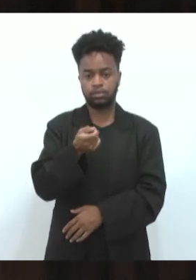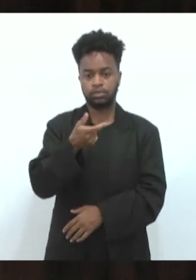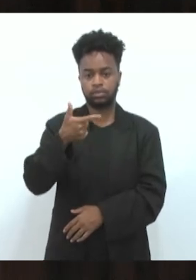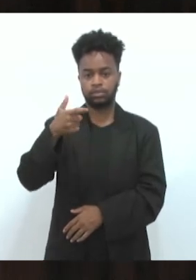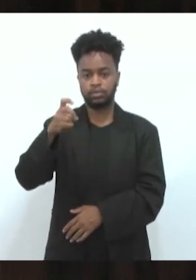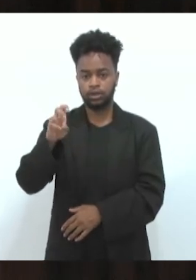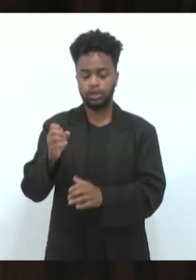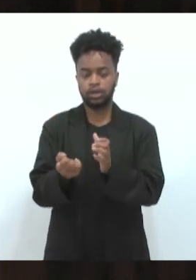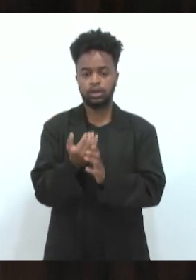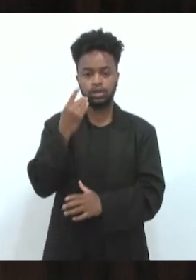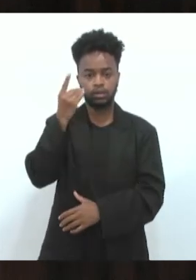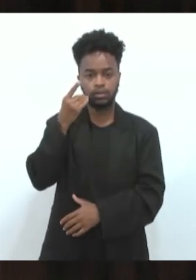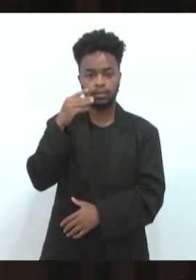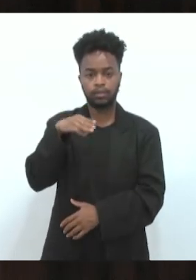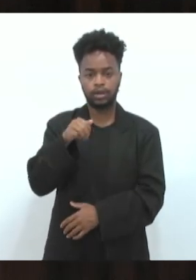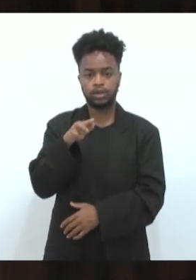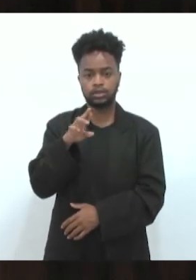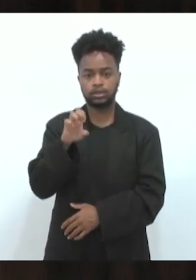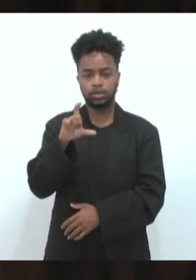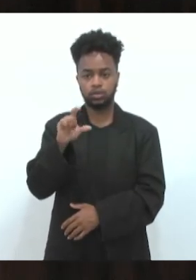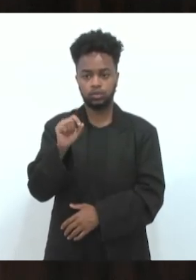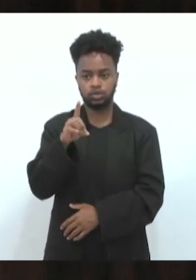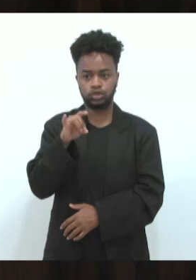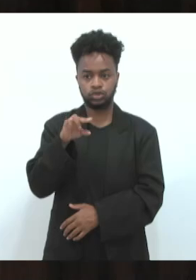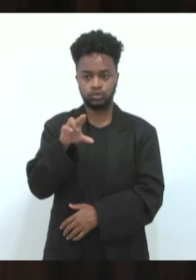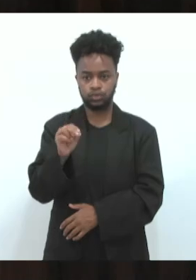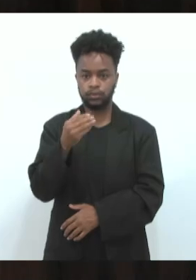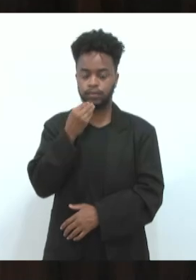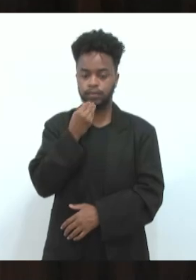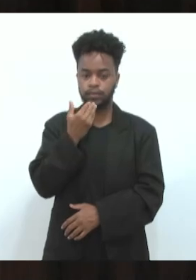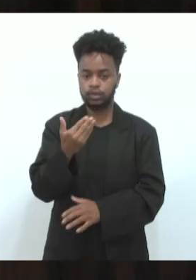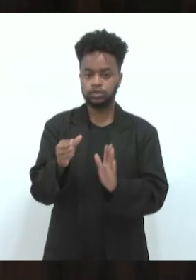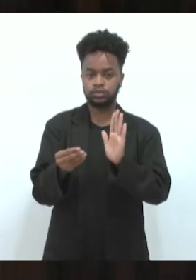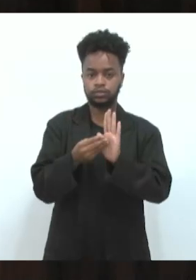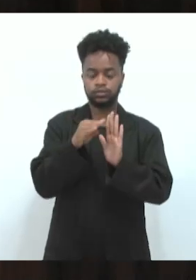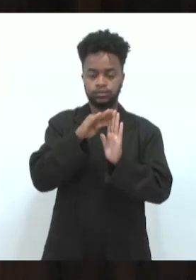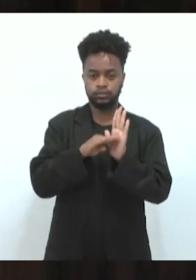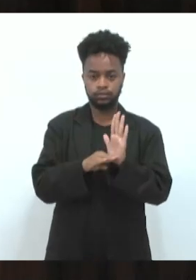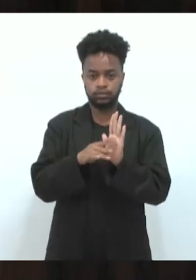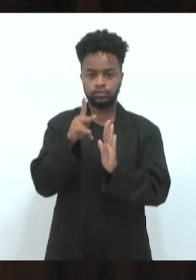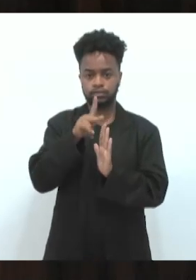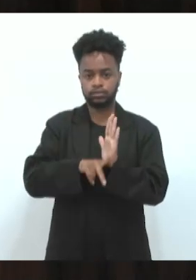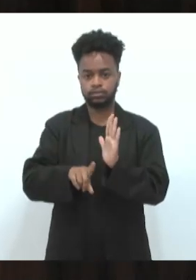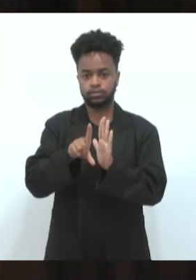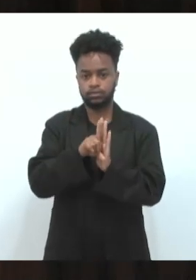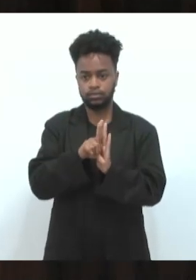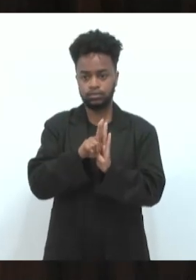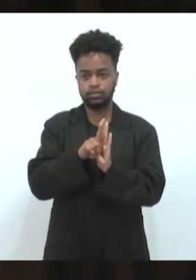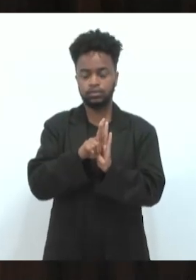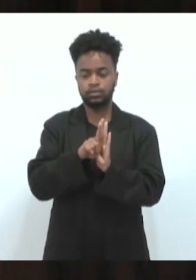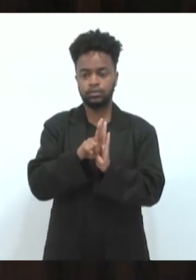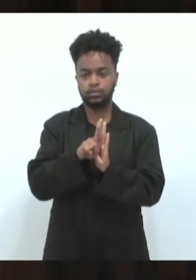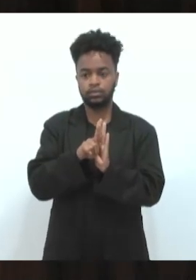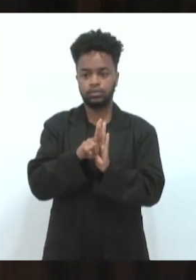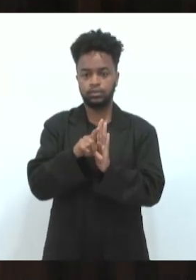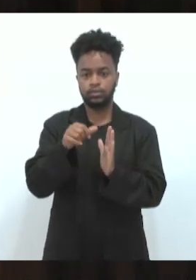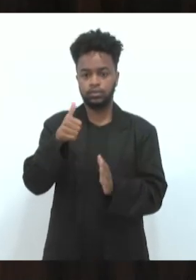do deputado Marcelo Dino. Requer a inclusão na ordem do dia o projeto de lei